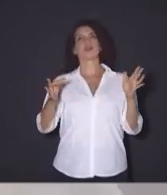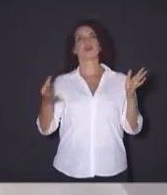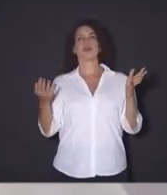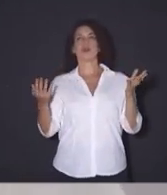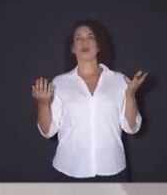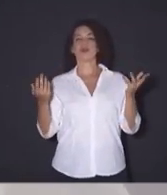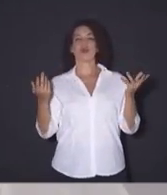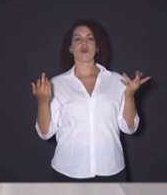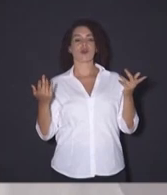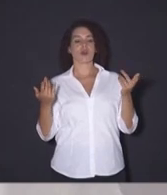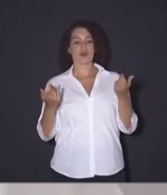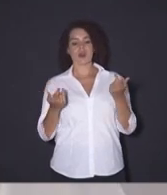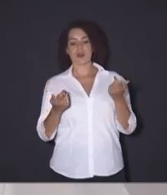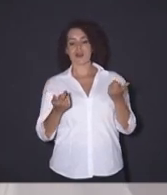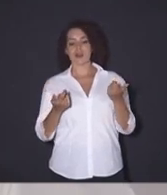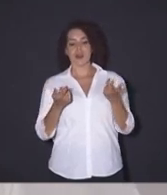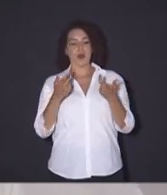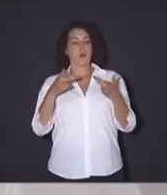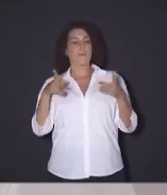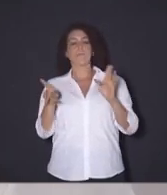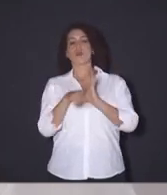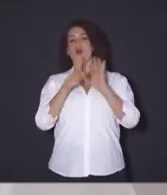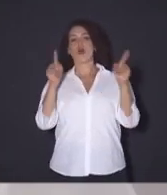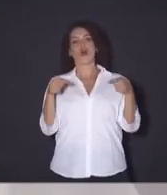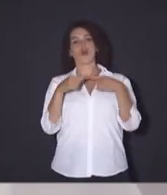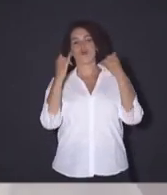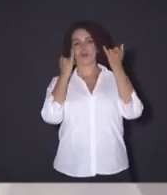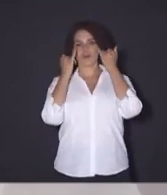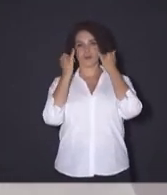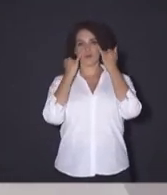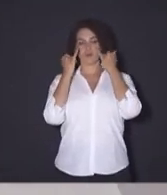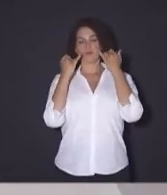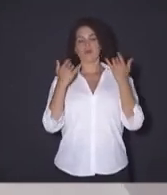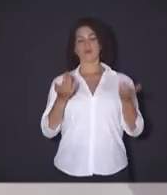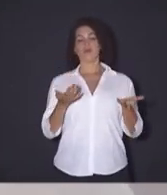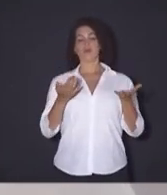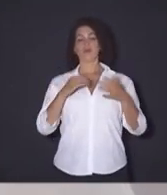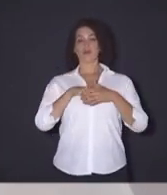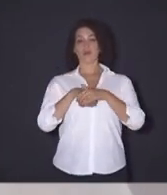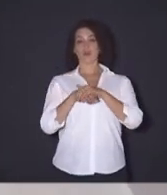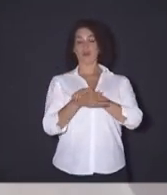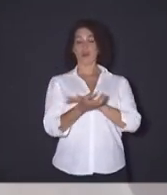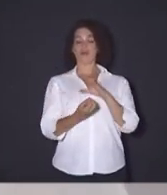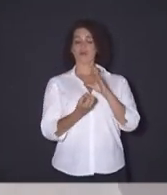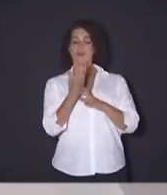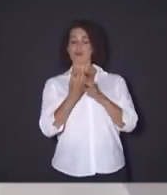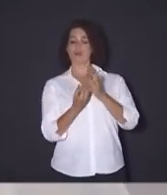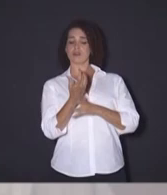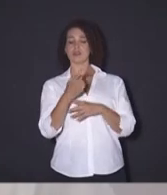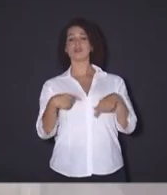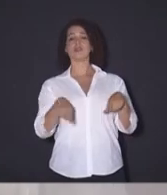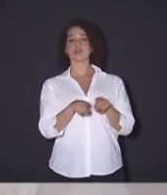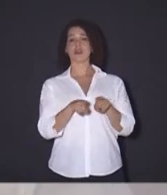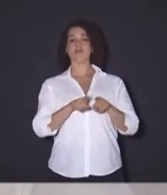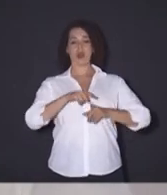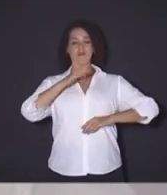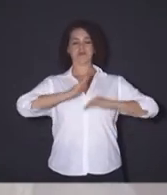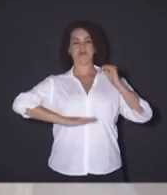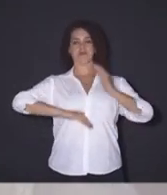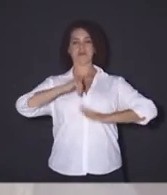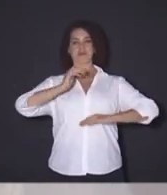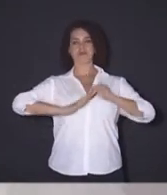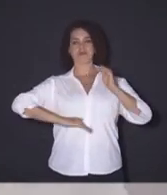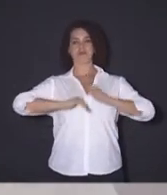âmbito desse da informação como a gente há o hábito de produzir significa também o hábito de ter autonomia